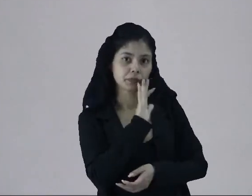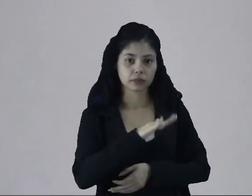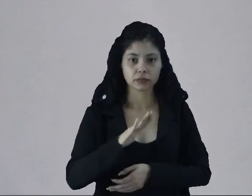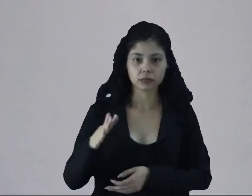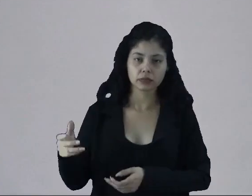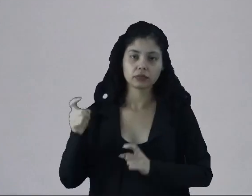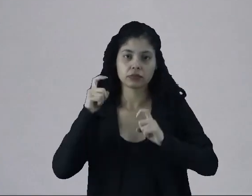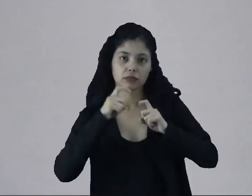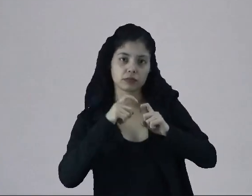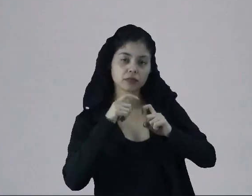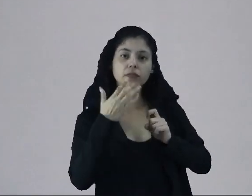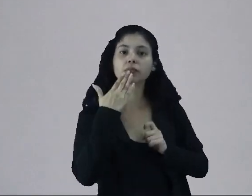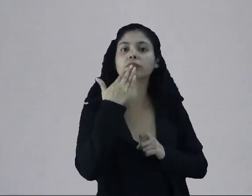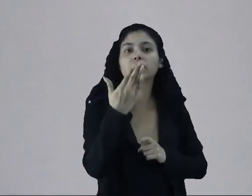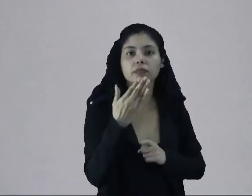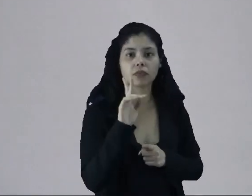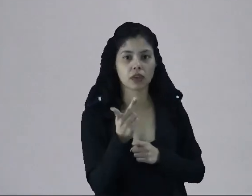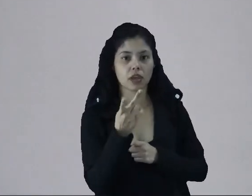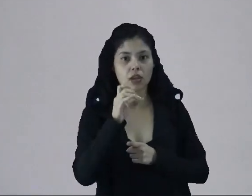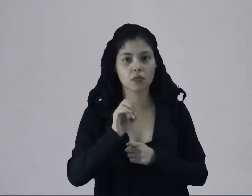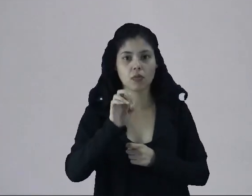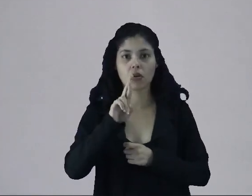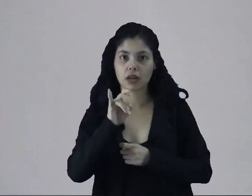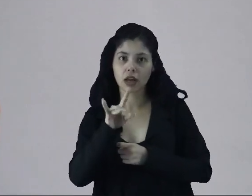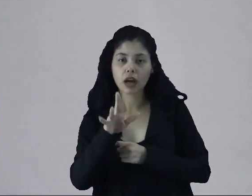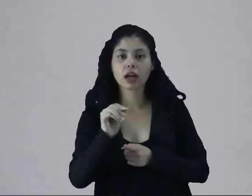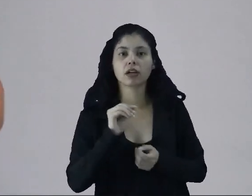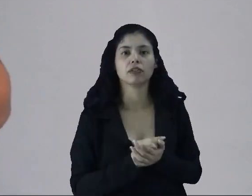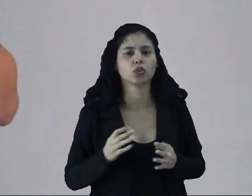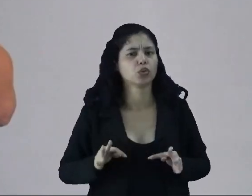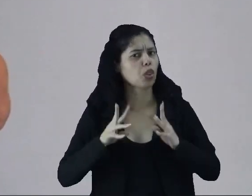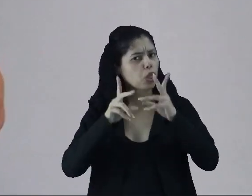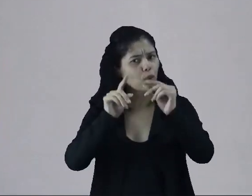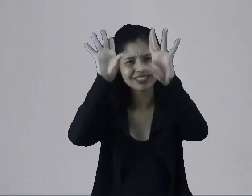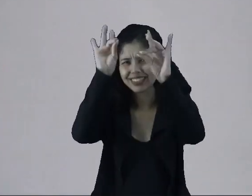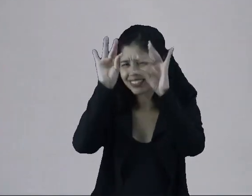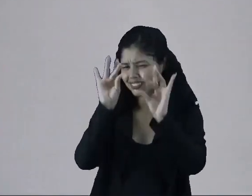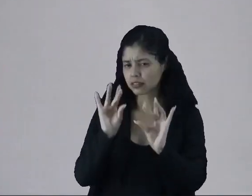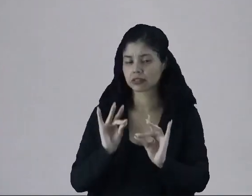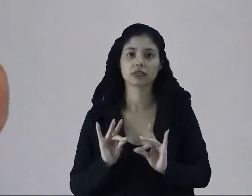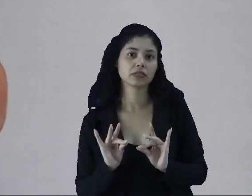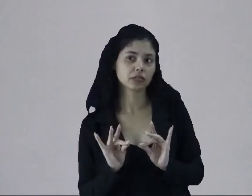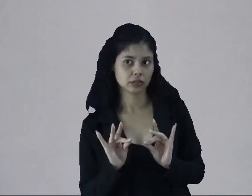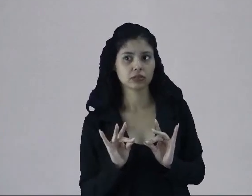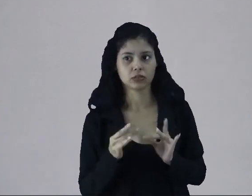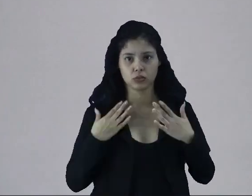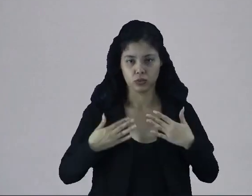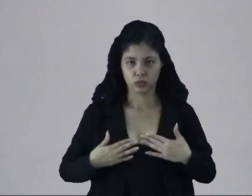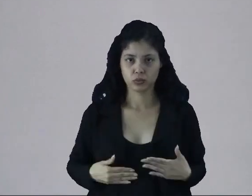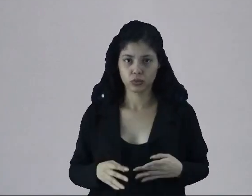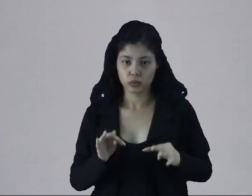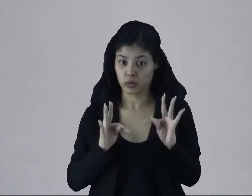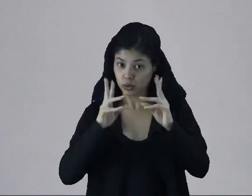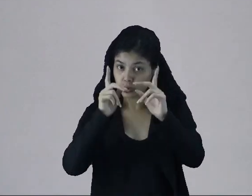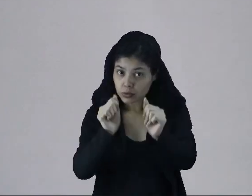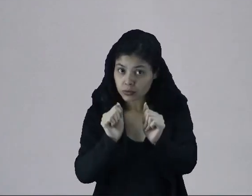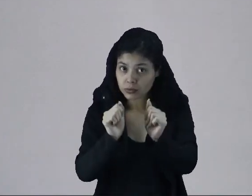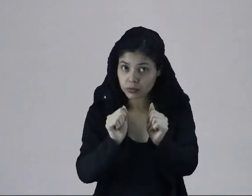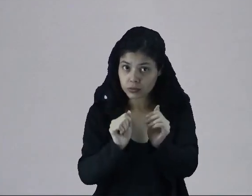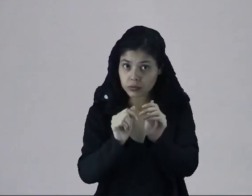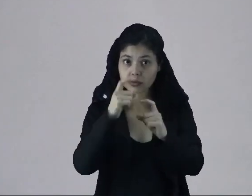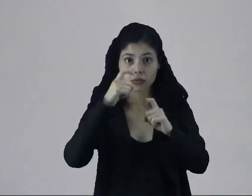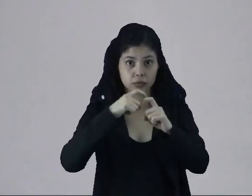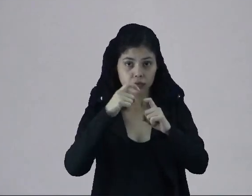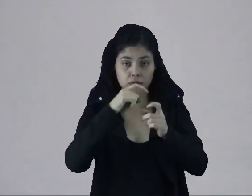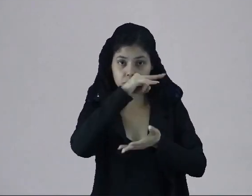um médico pede um hemograma, né, então vai ver lá os eritrócitos, os glóbulos e tudo mais, e tudo aquilo que está naquele hemograma, ele